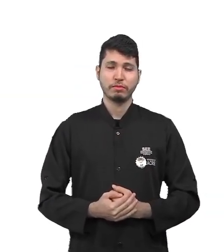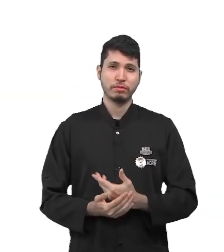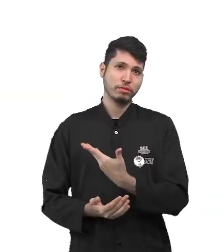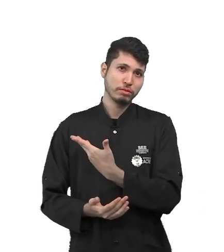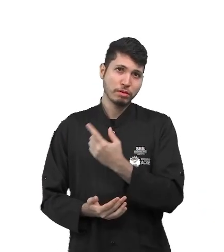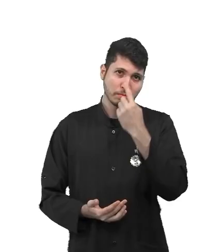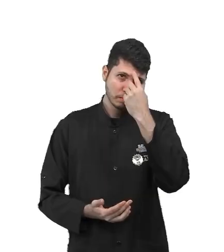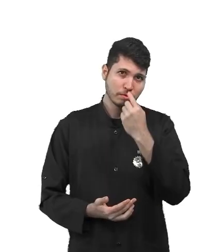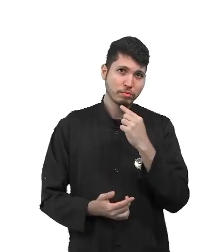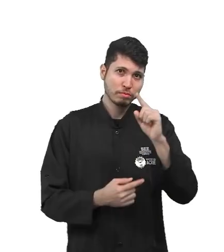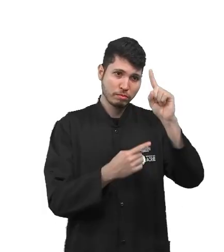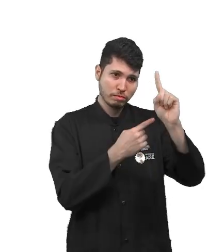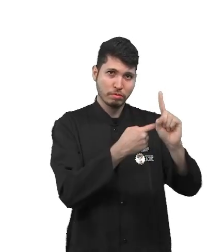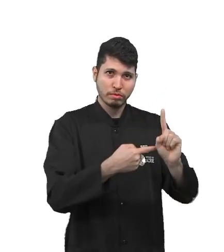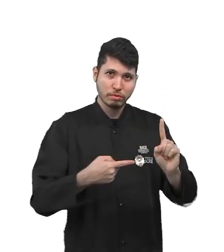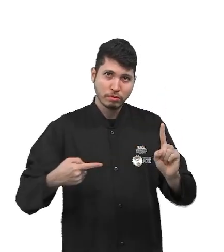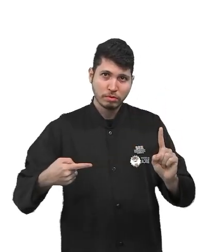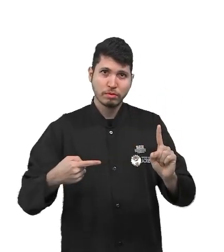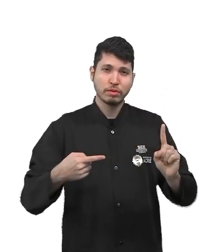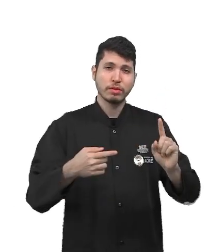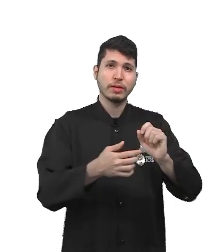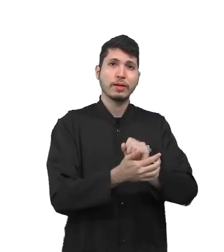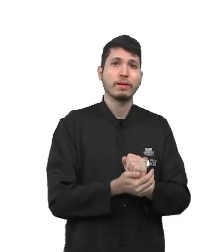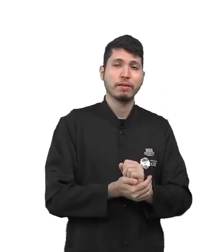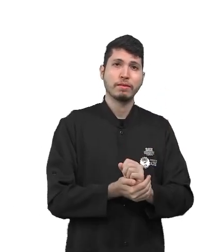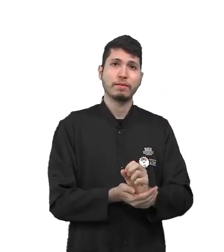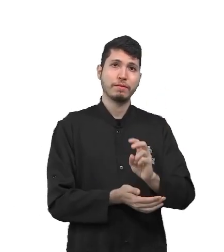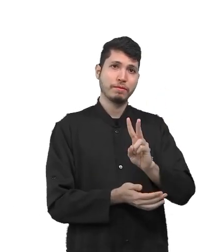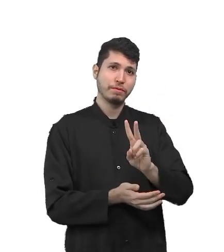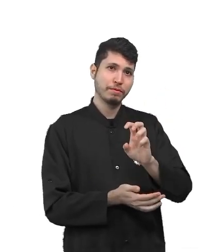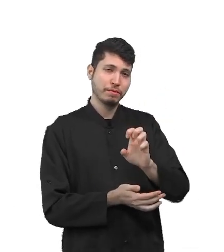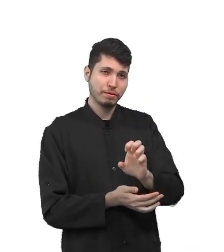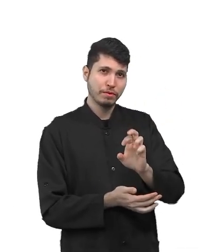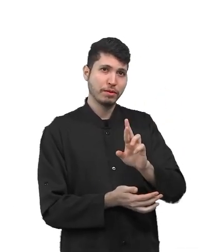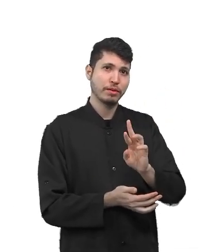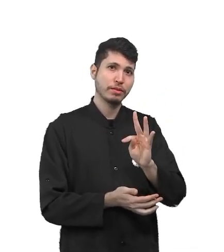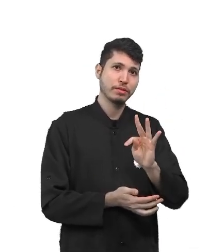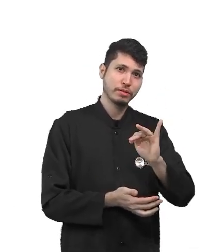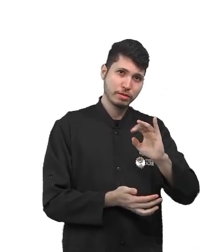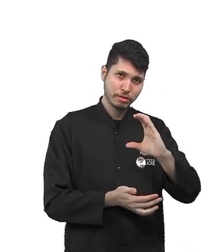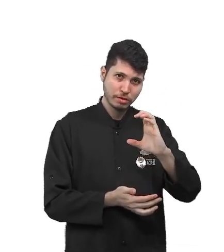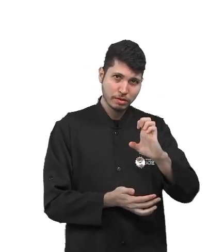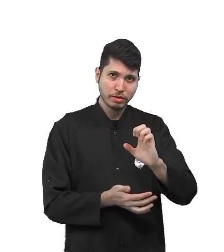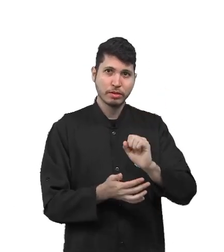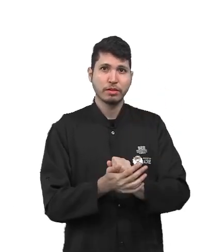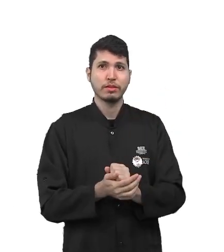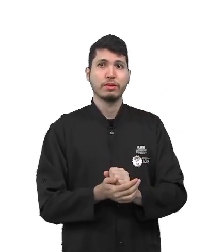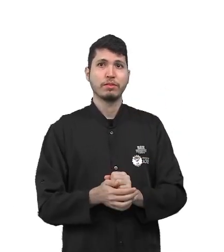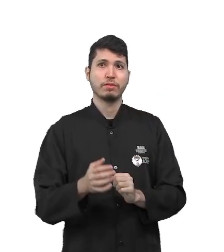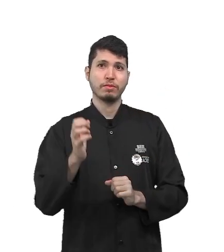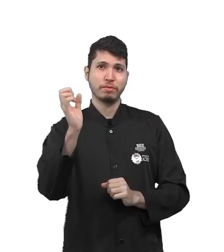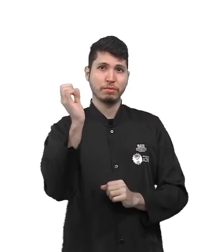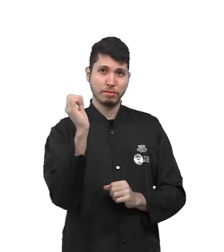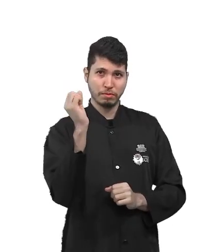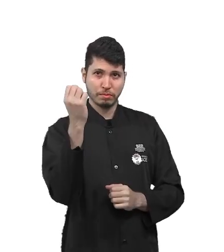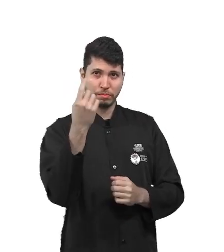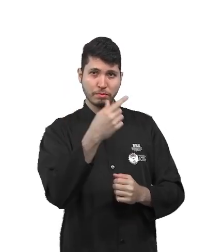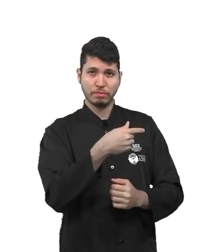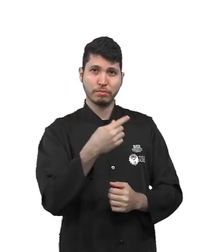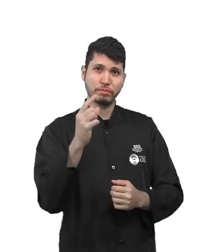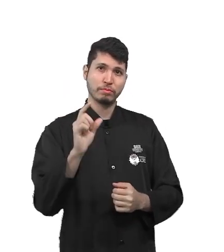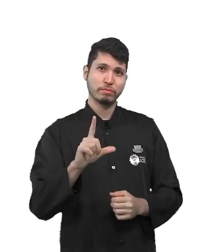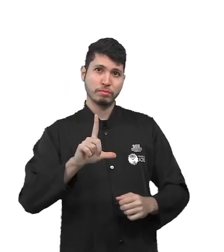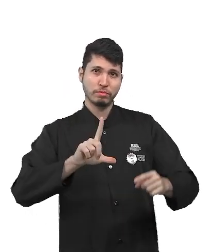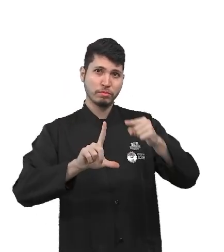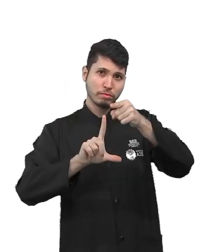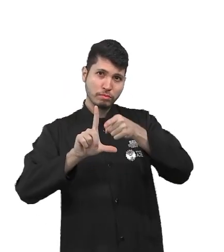com uma coisa chamada vértice da parábola, tá bom? Nesse ponto aqui eu tenho o x vértice e aqui em cima eu tenho o y vértice. Então, se eu